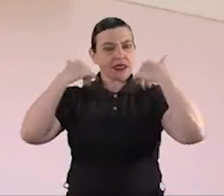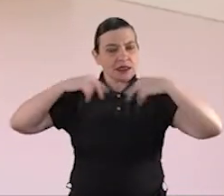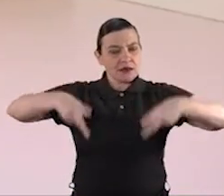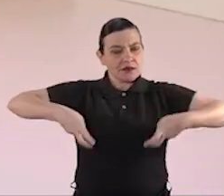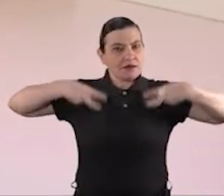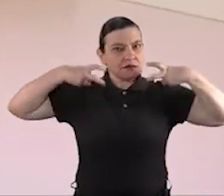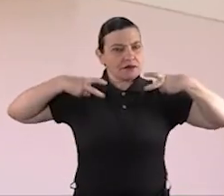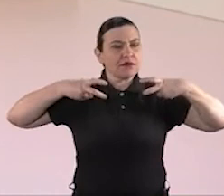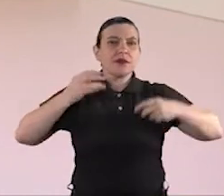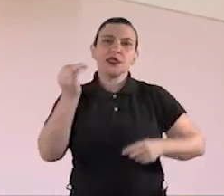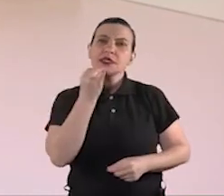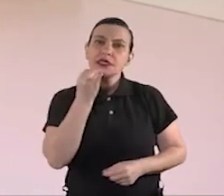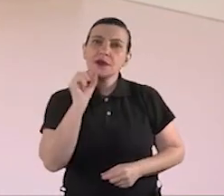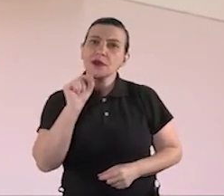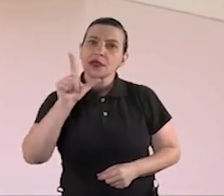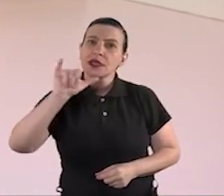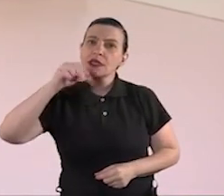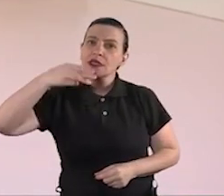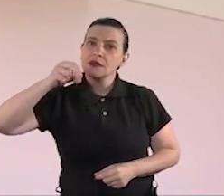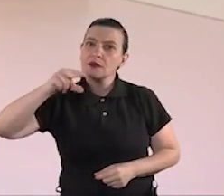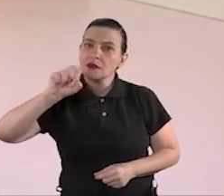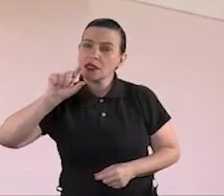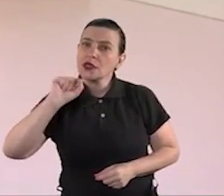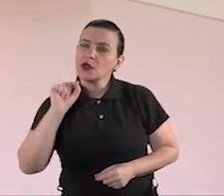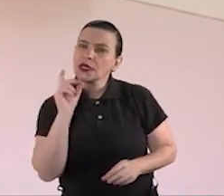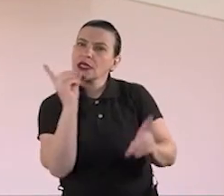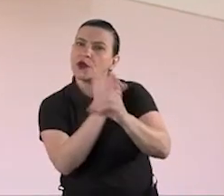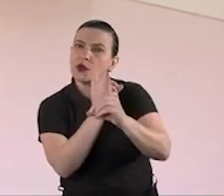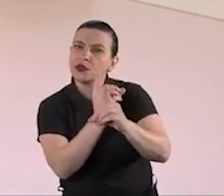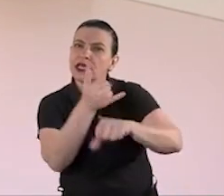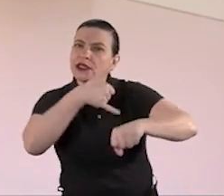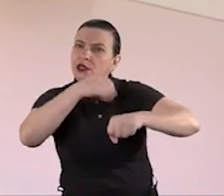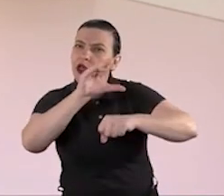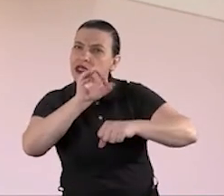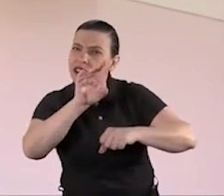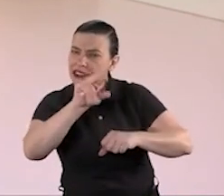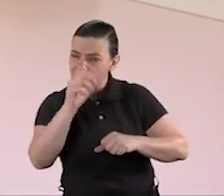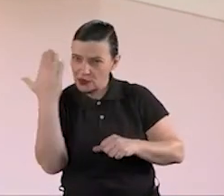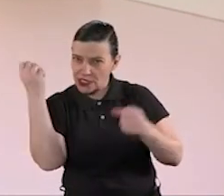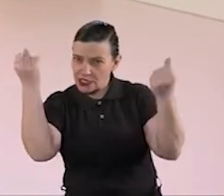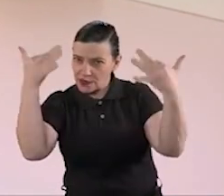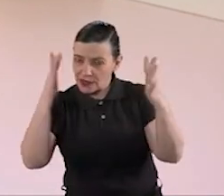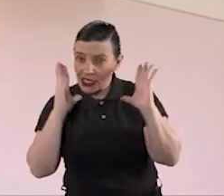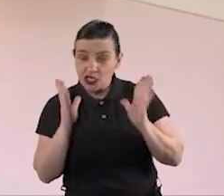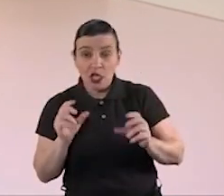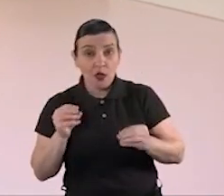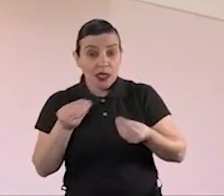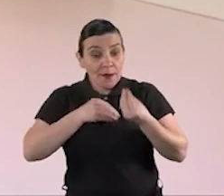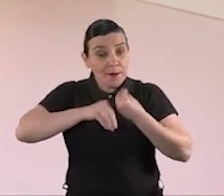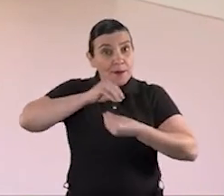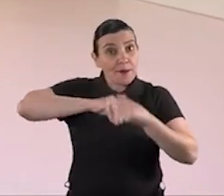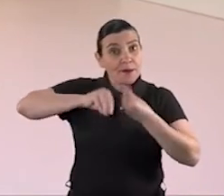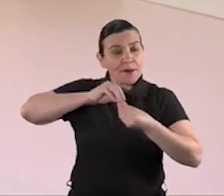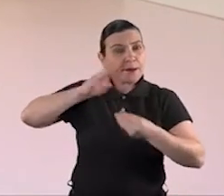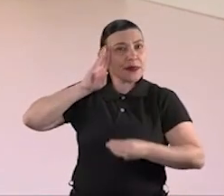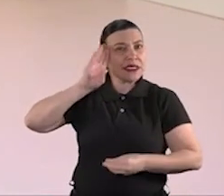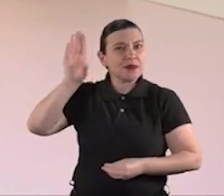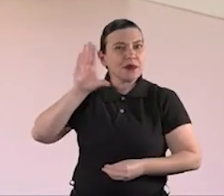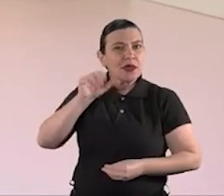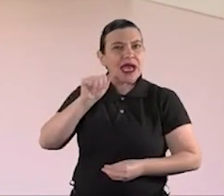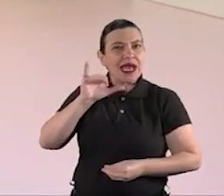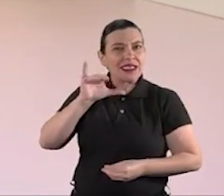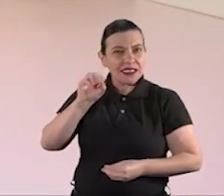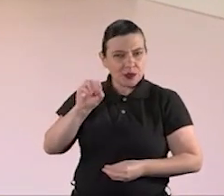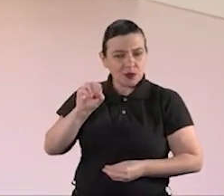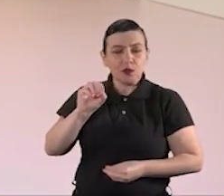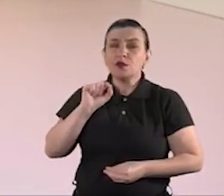corpo como um todo por exemplo o limoneno que é encontrado em óleos cítricos e falamos sobre isso antes É metabolizado principalmente em ácido